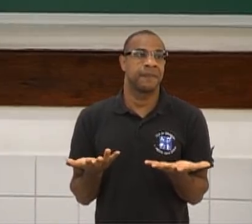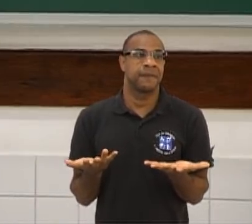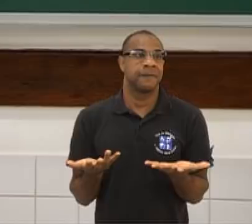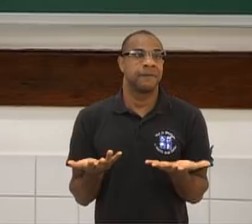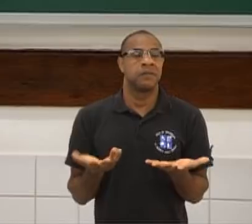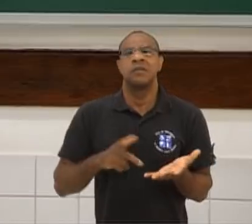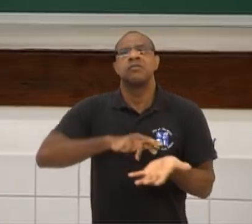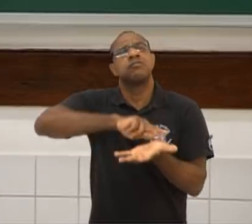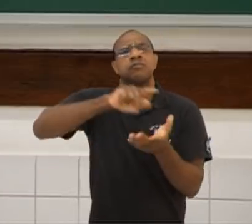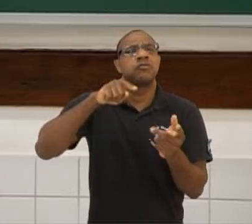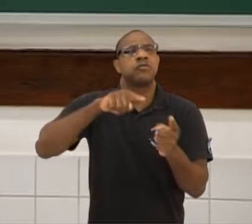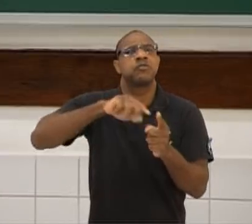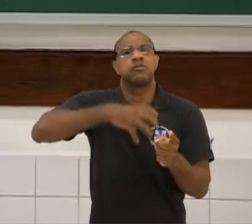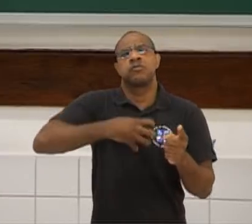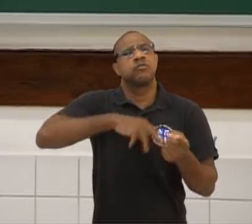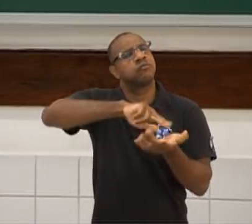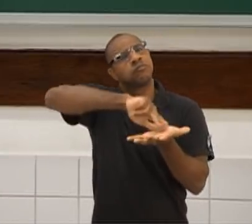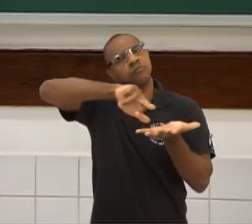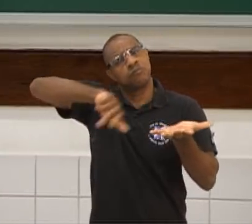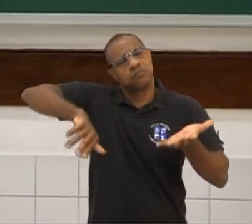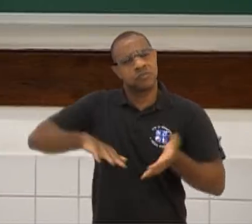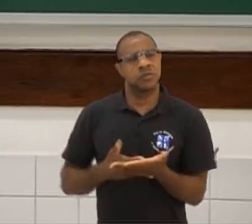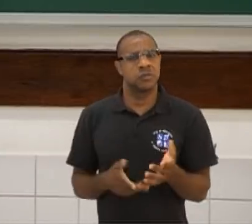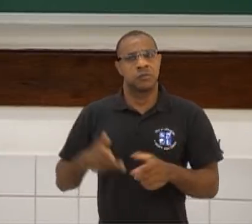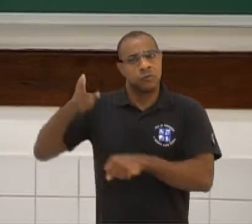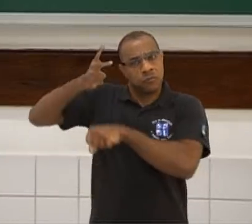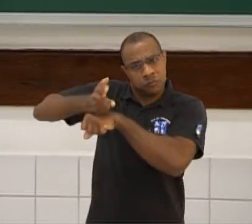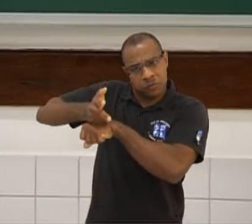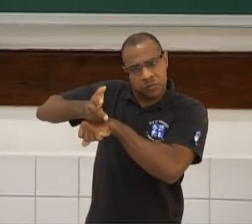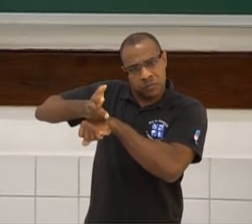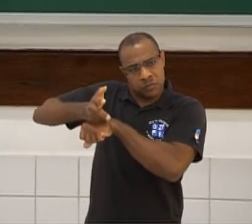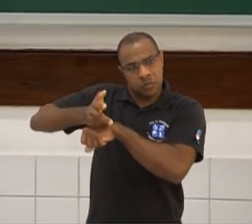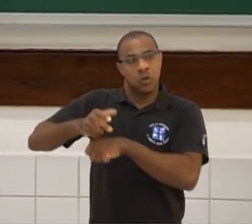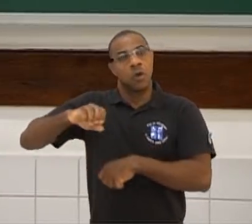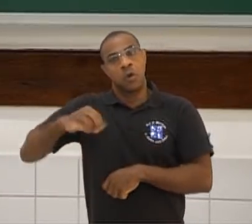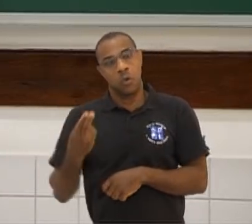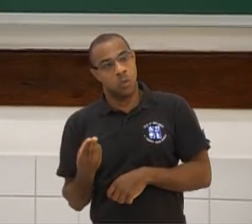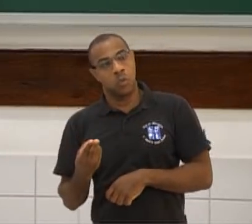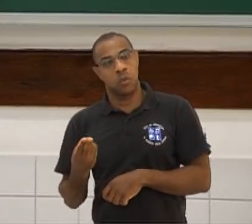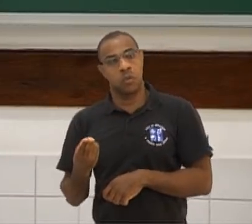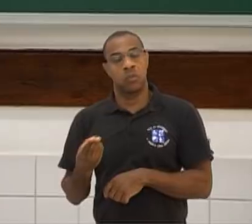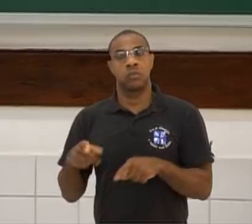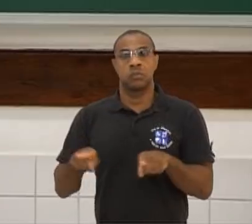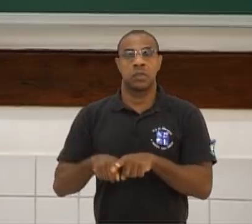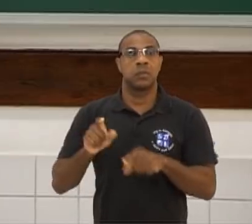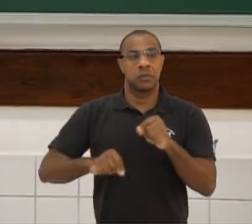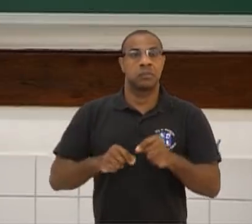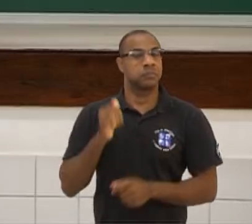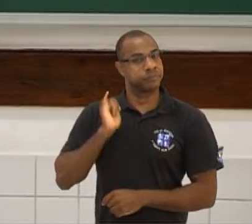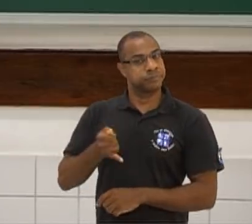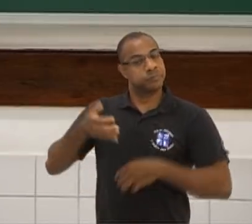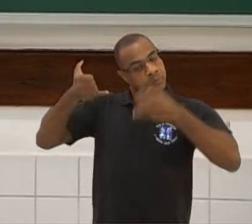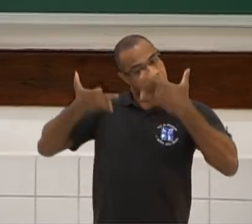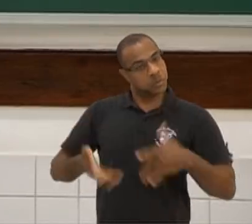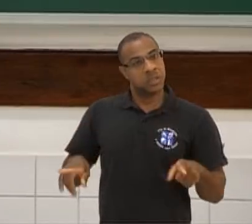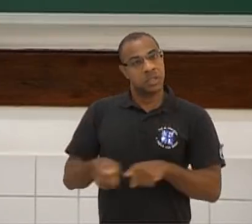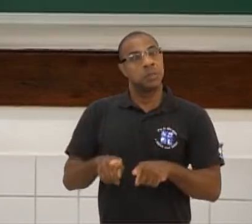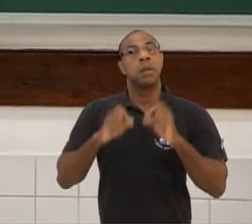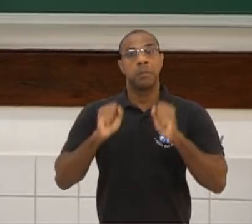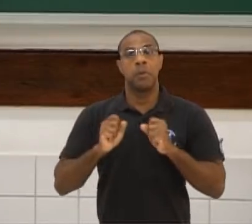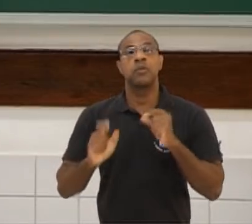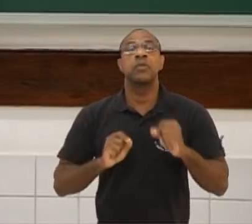de várias formas. Então, você tem ou pelo vídeo, né, ou pela contação de histórias, né, que você